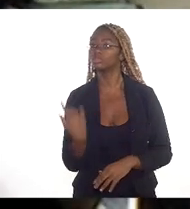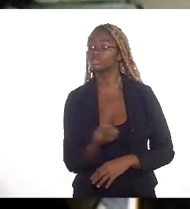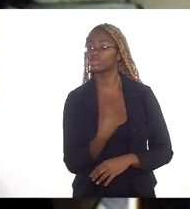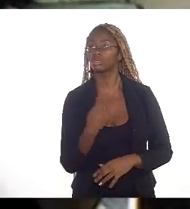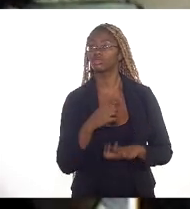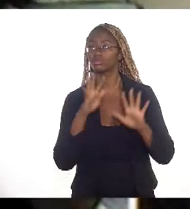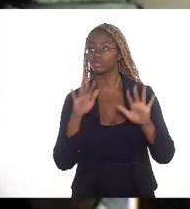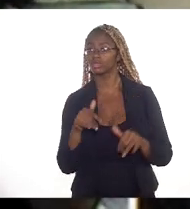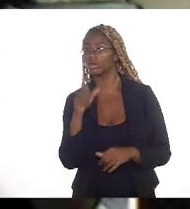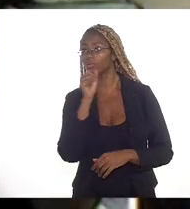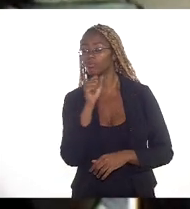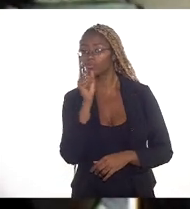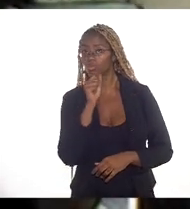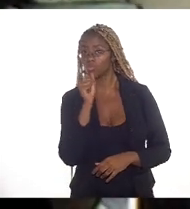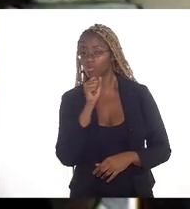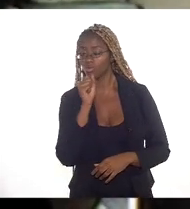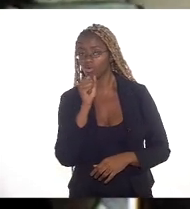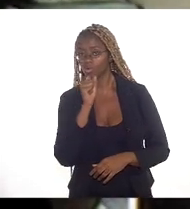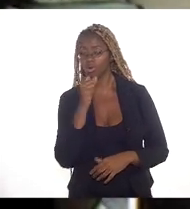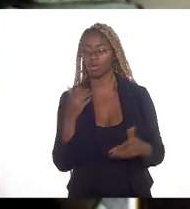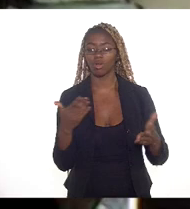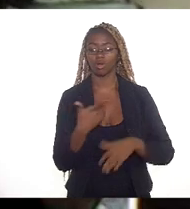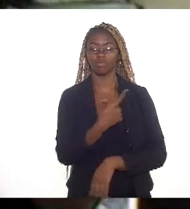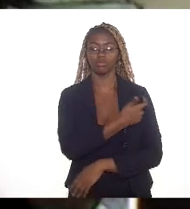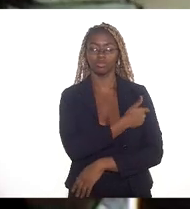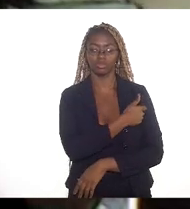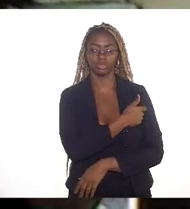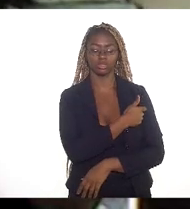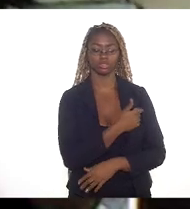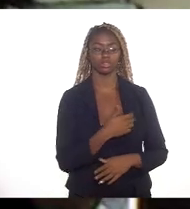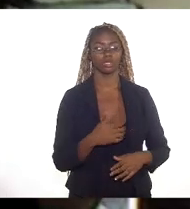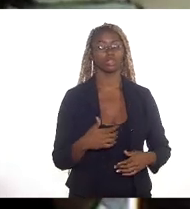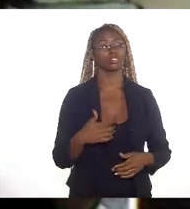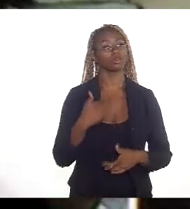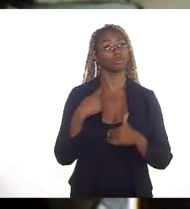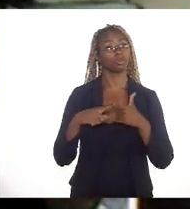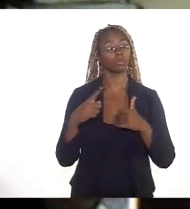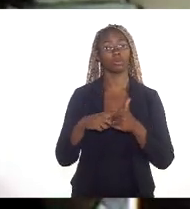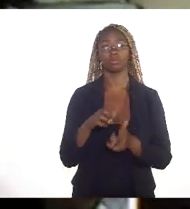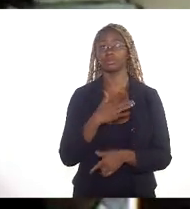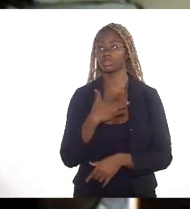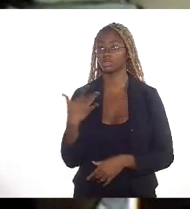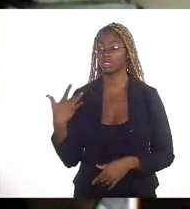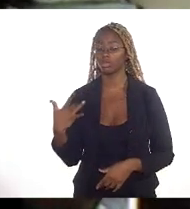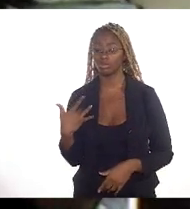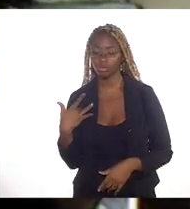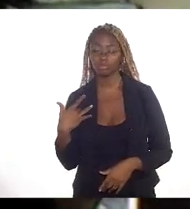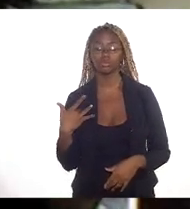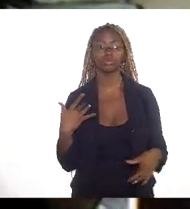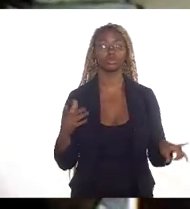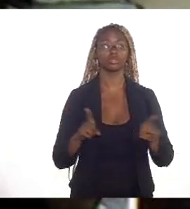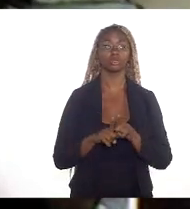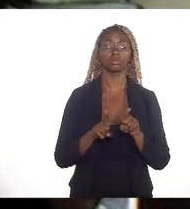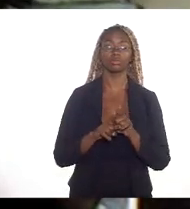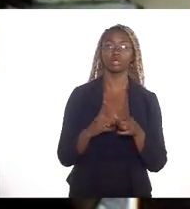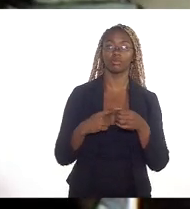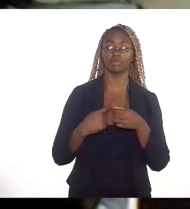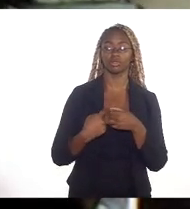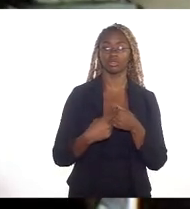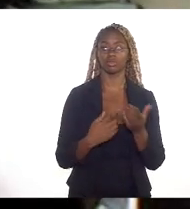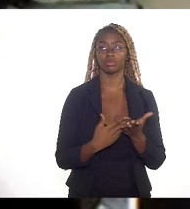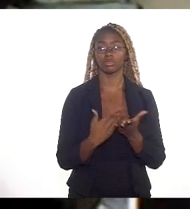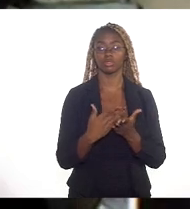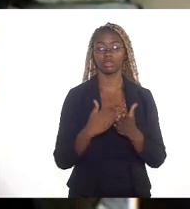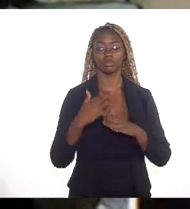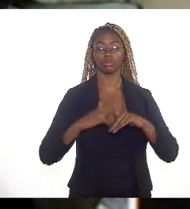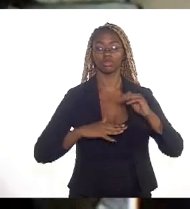concluindo a vacinação dos idosos, está vacinando as pessoas com comorbidade e está iniciando em vários municípios a vacinação